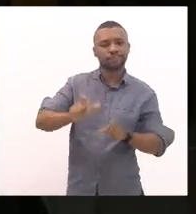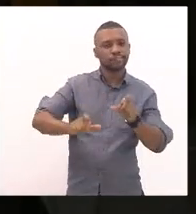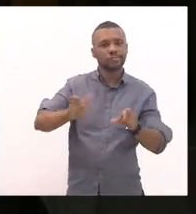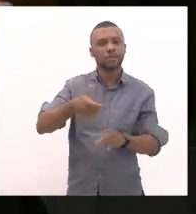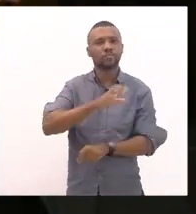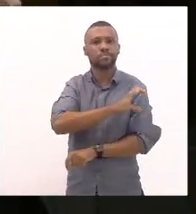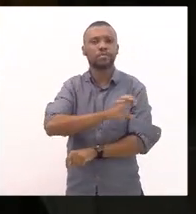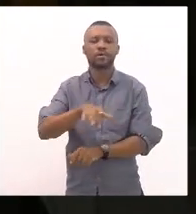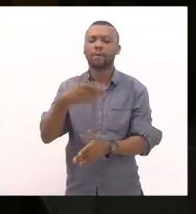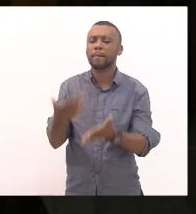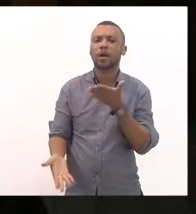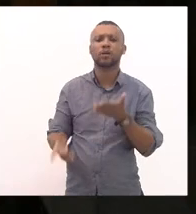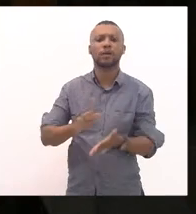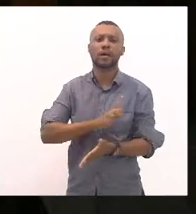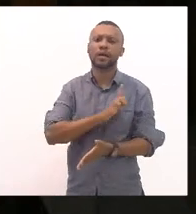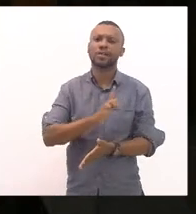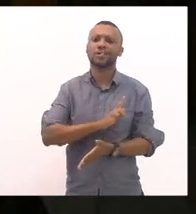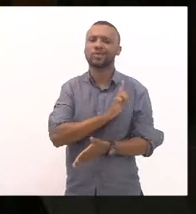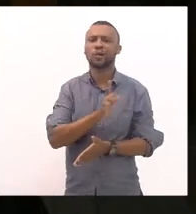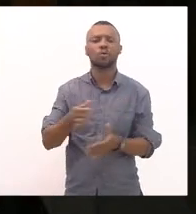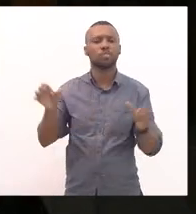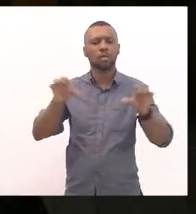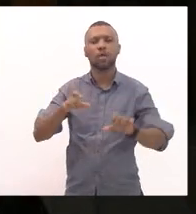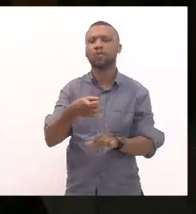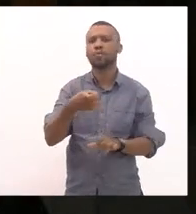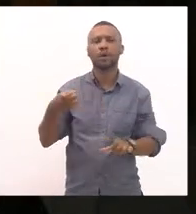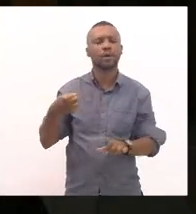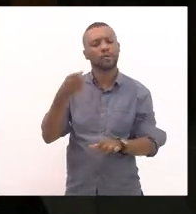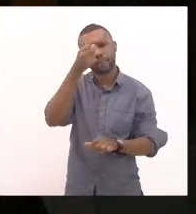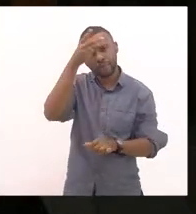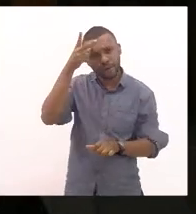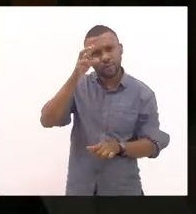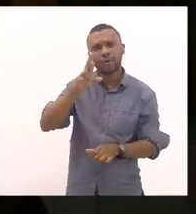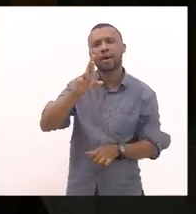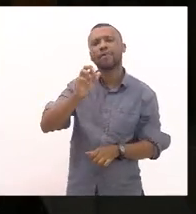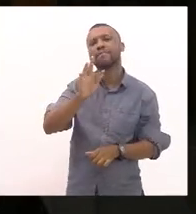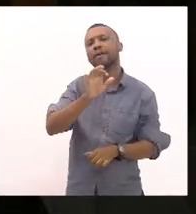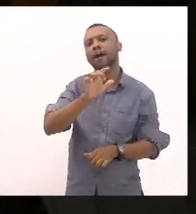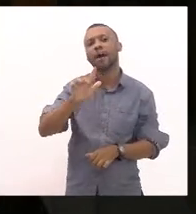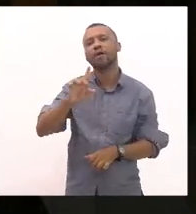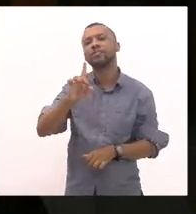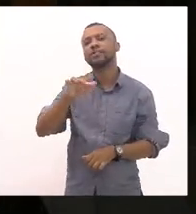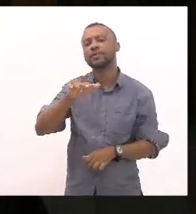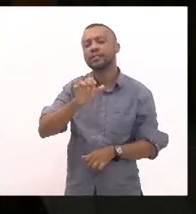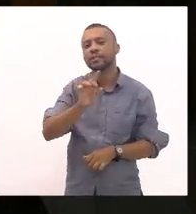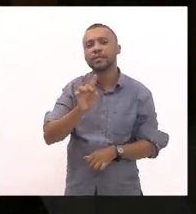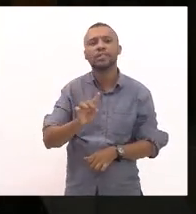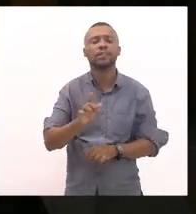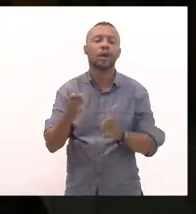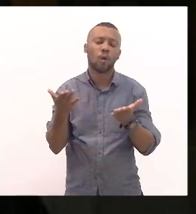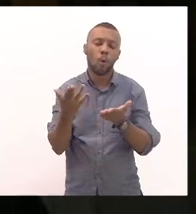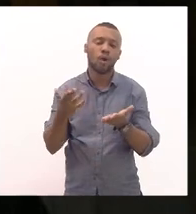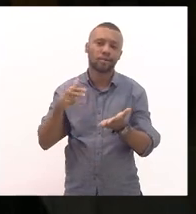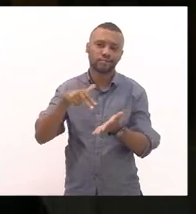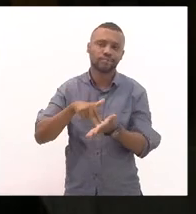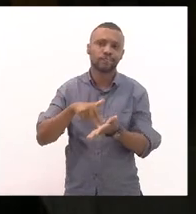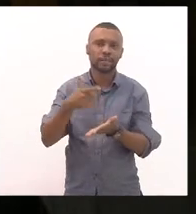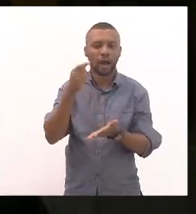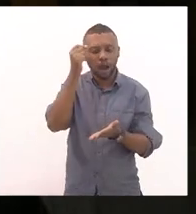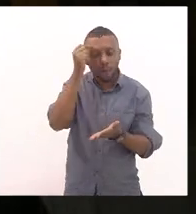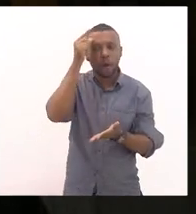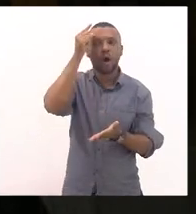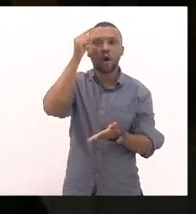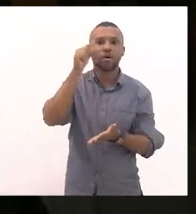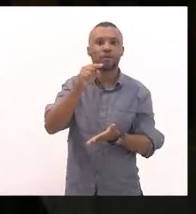se perdeu com aquela péssima gestão do ex-prefeito Rafael Diniz ah e hoje tá aqui por